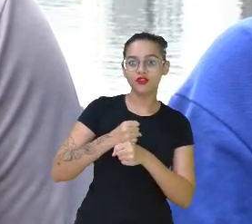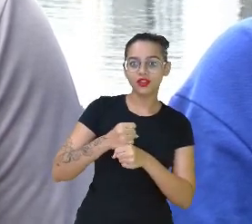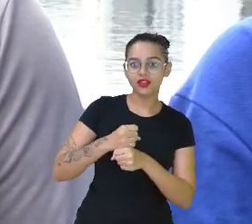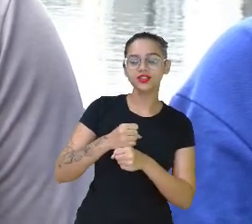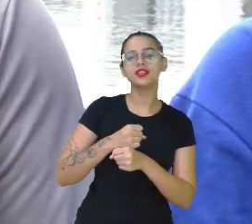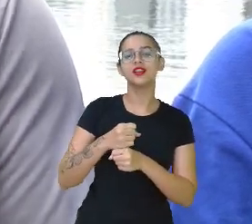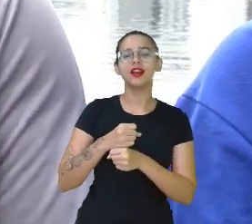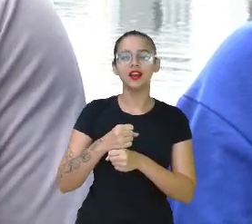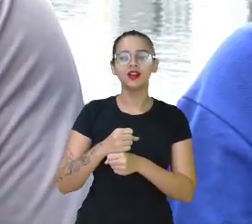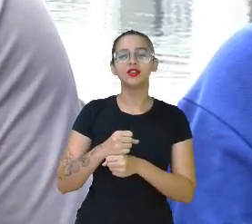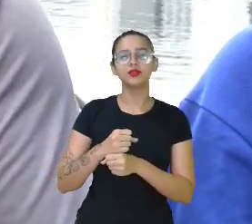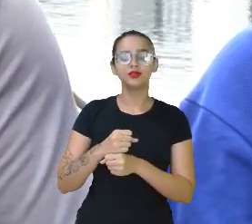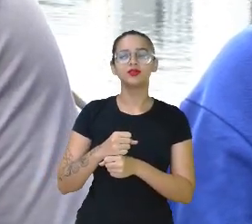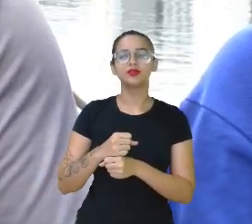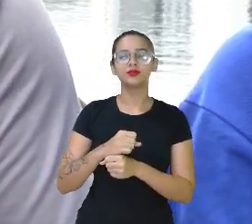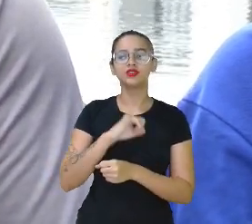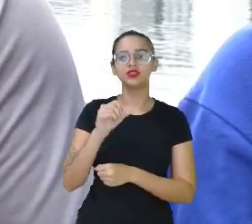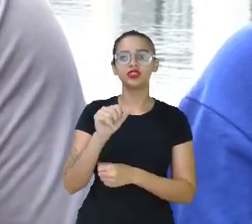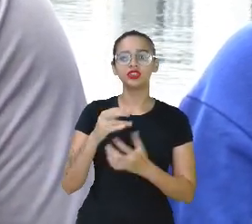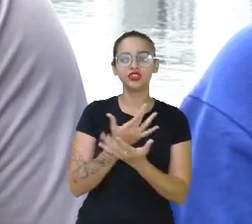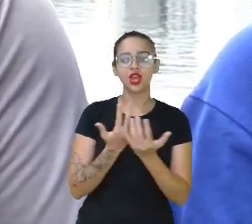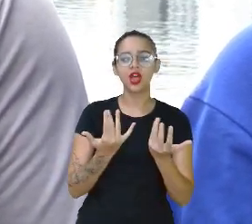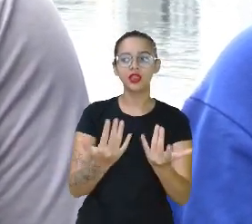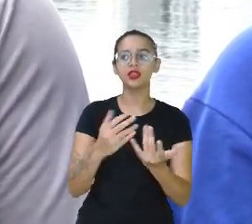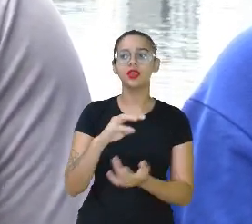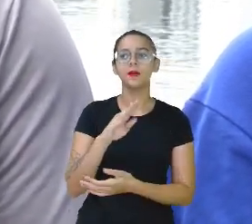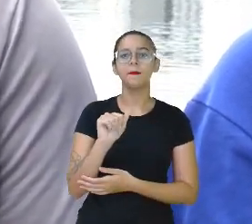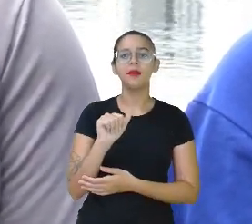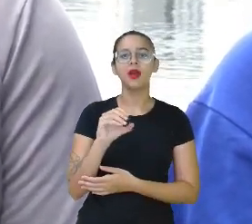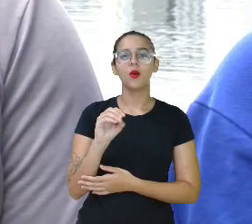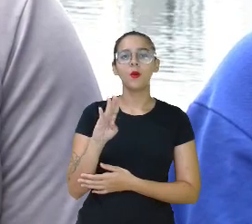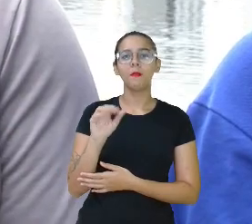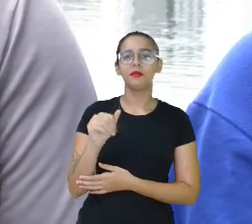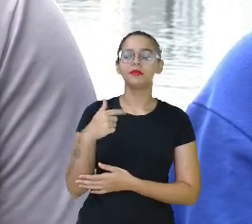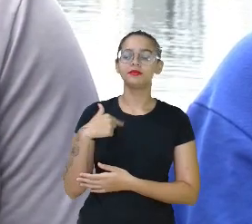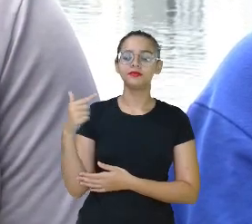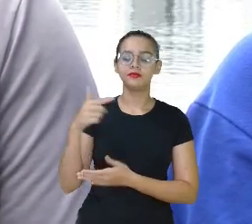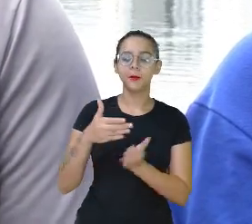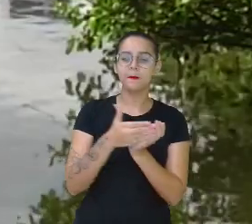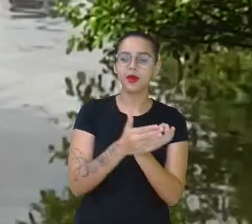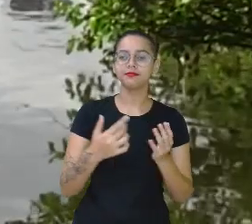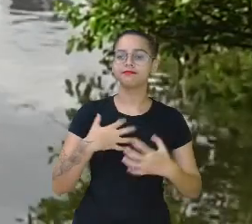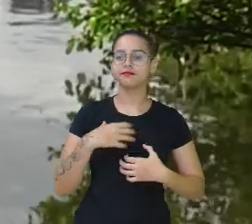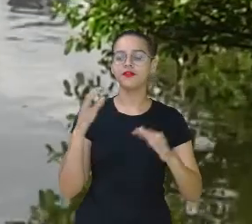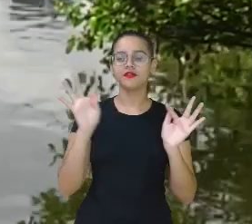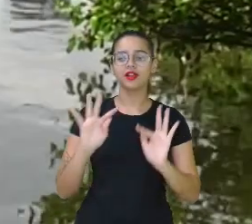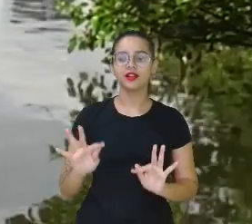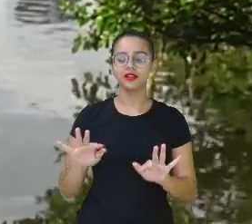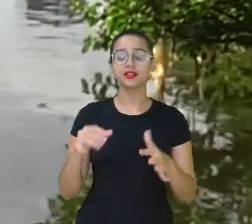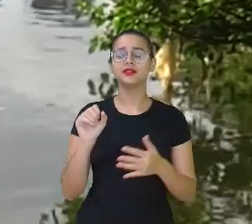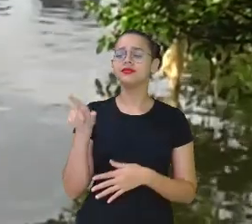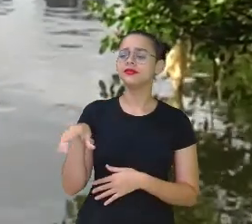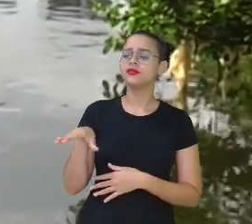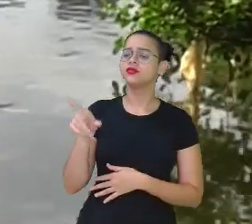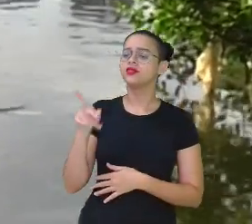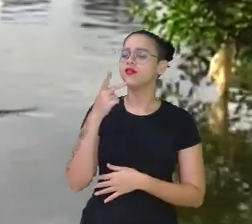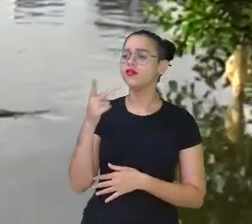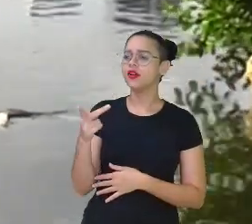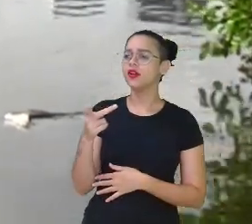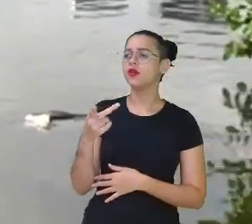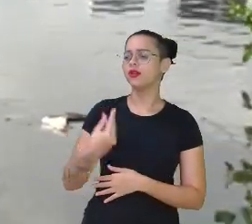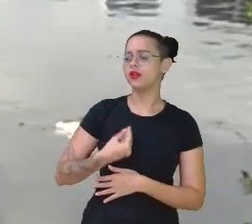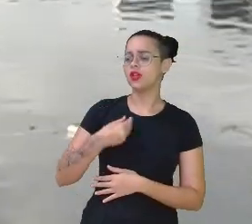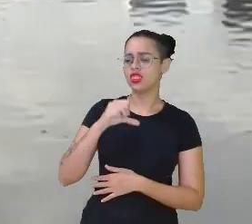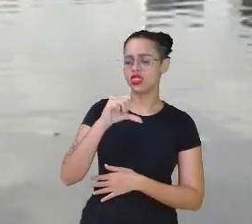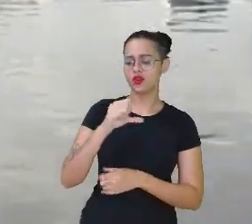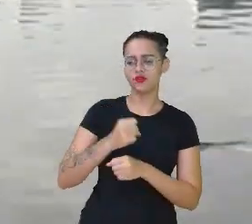eu trouxe um barquinho para cá e eu estou aqui feliz. E, seu Davi, o senhor falou que está aqui há